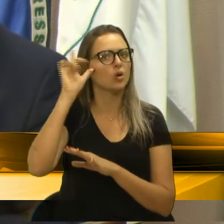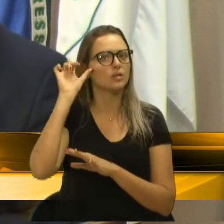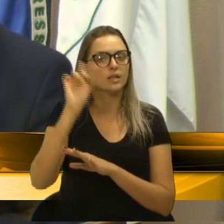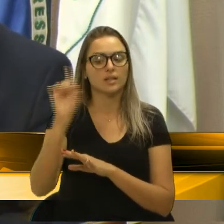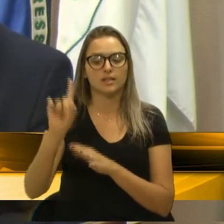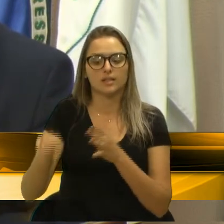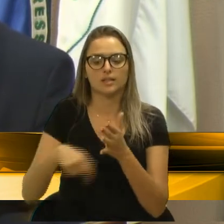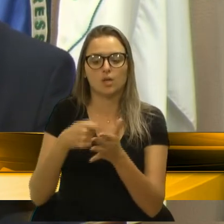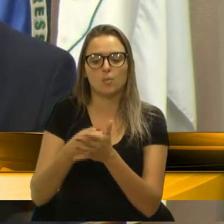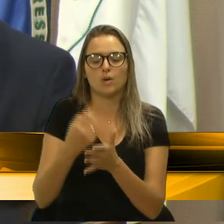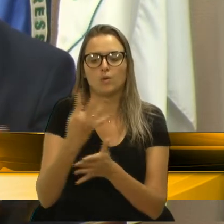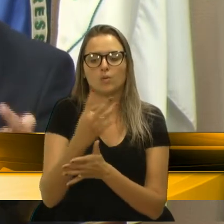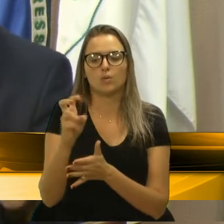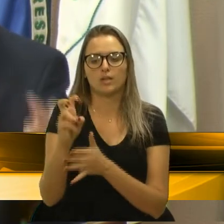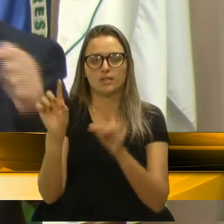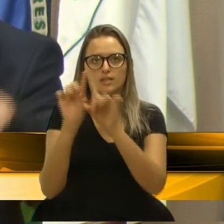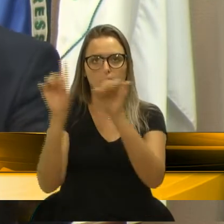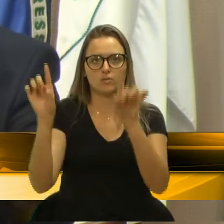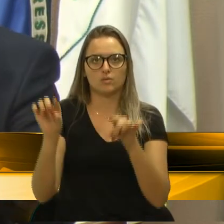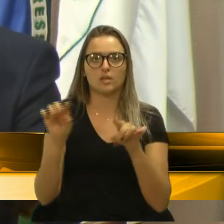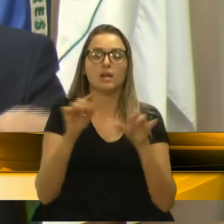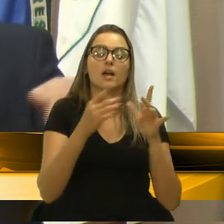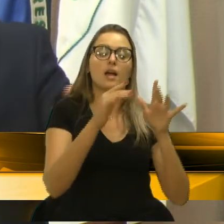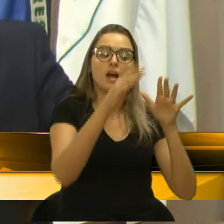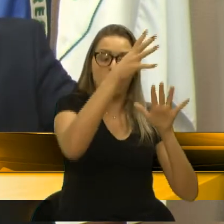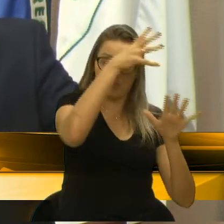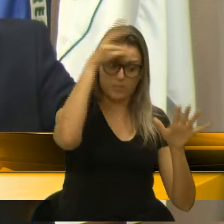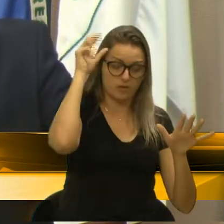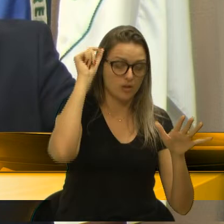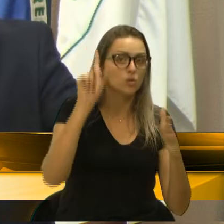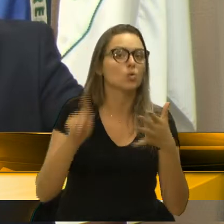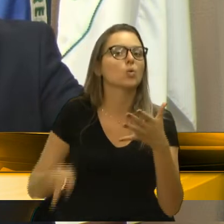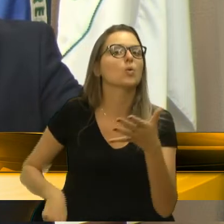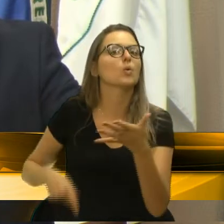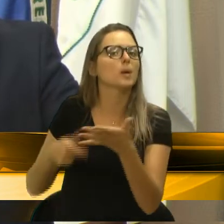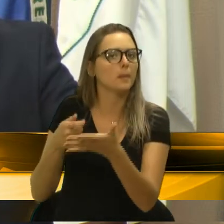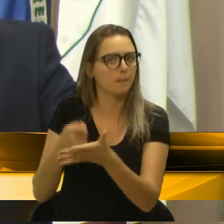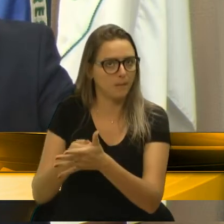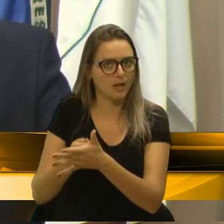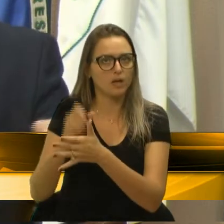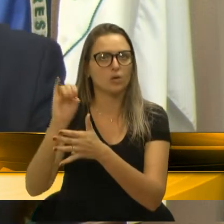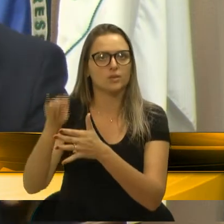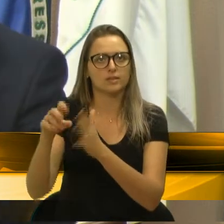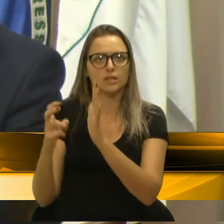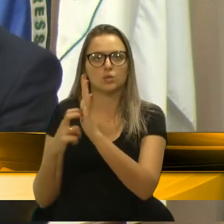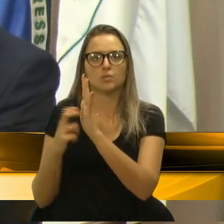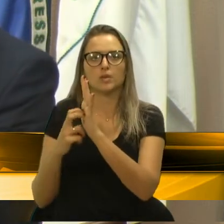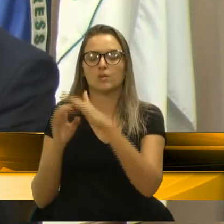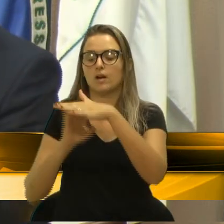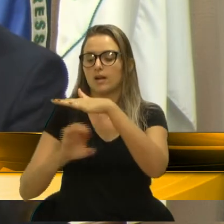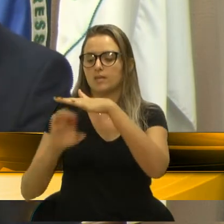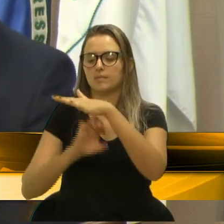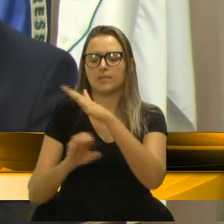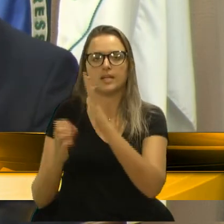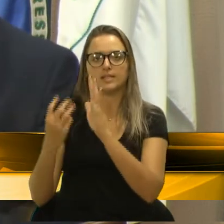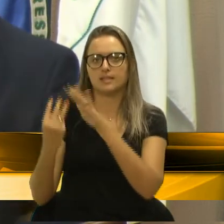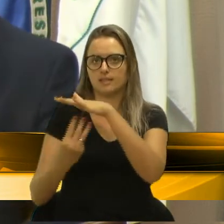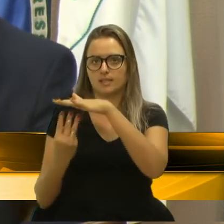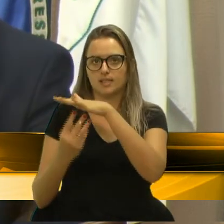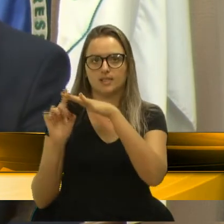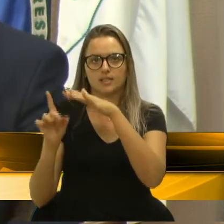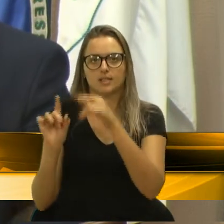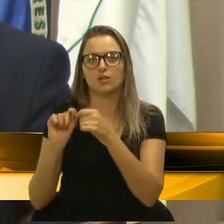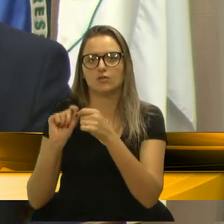pagamento de 45 servidores, a prefeitura fez a sua parte, depositou o dinheiro na conta da empresa terceirizada. A empresa terceirizada que não está fazendo a parte